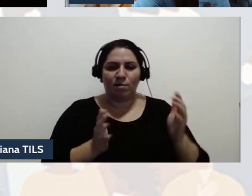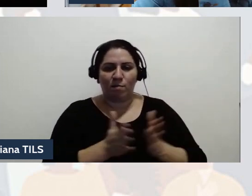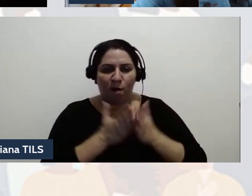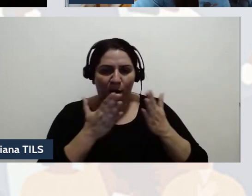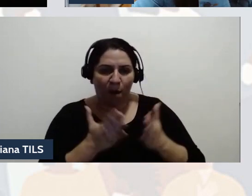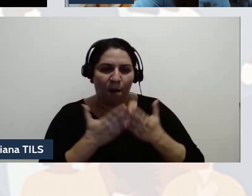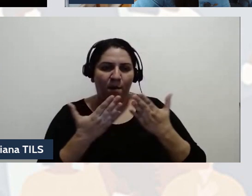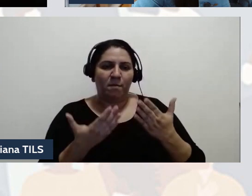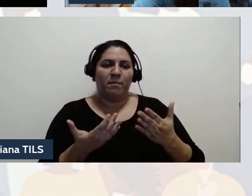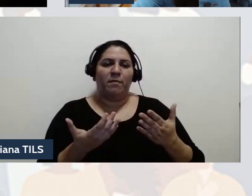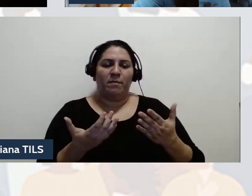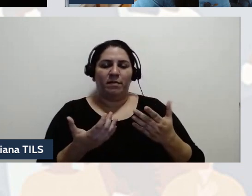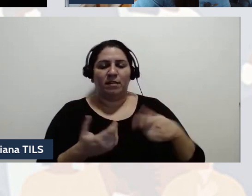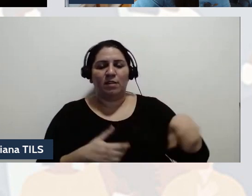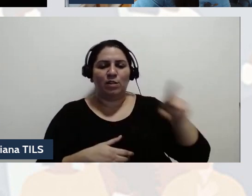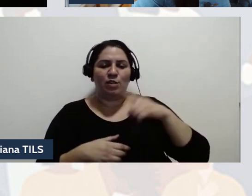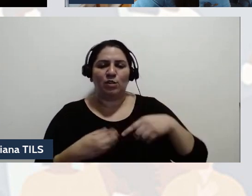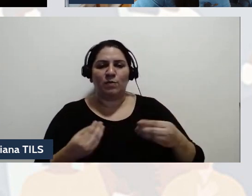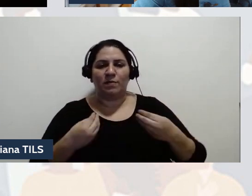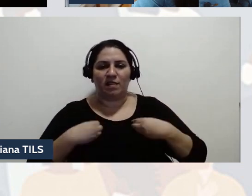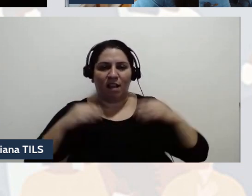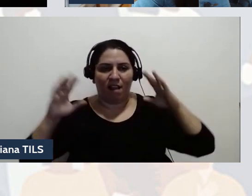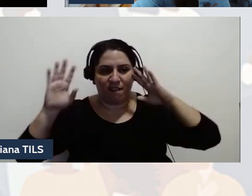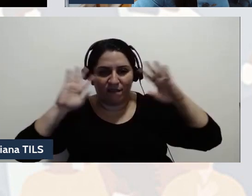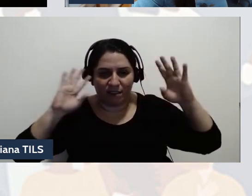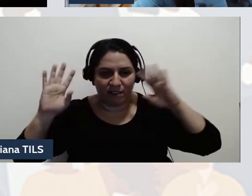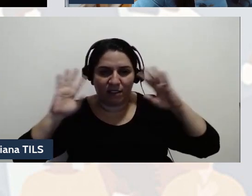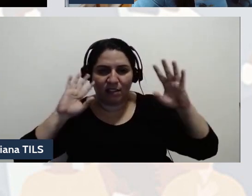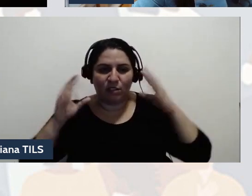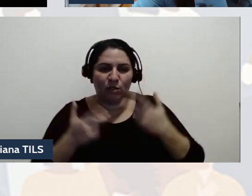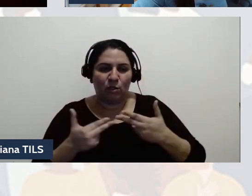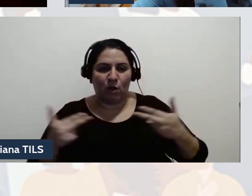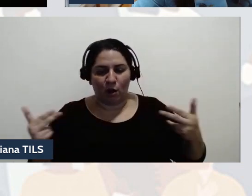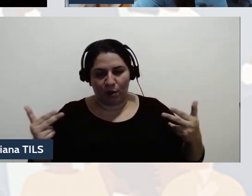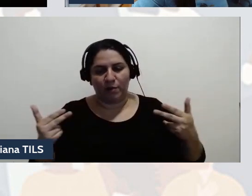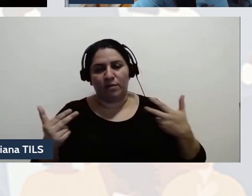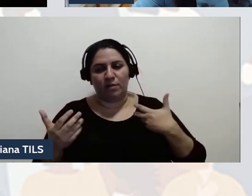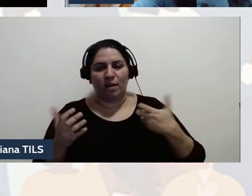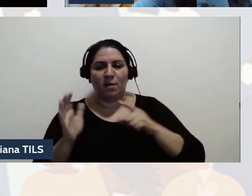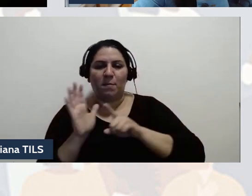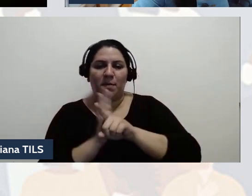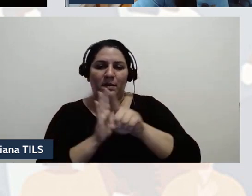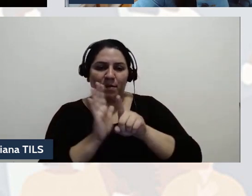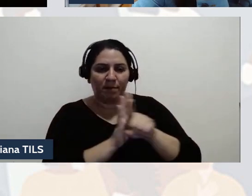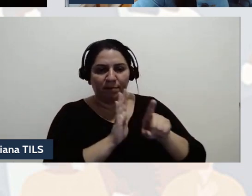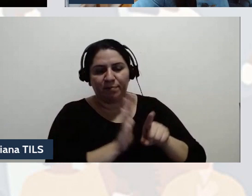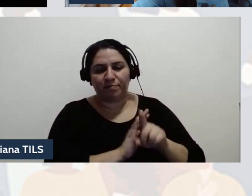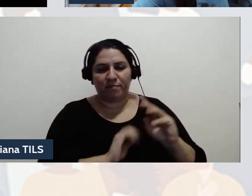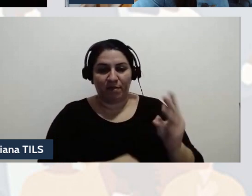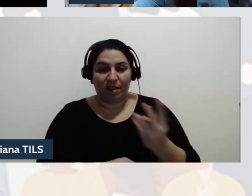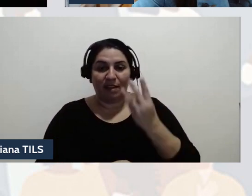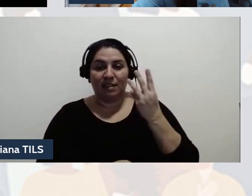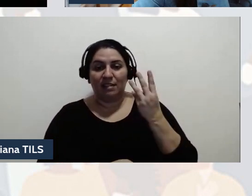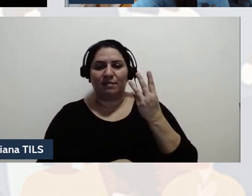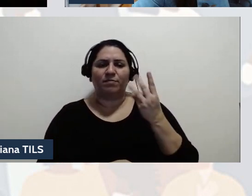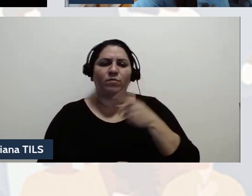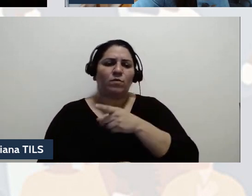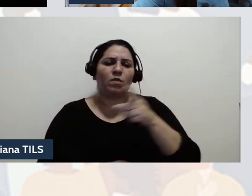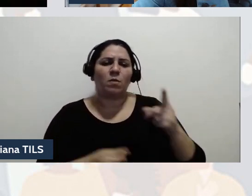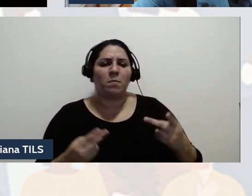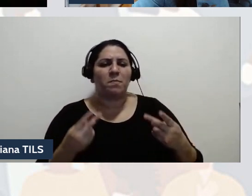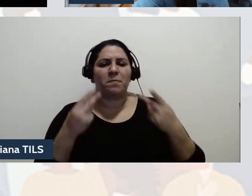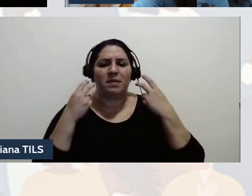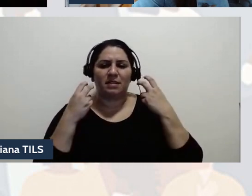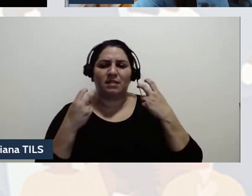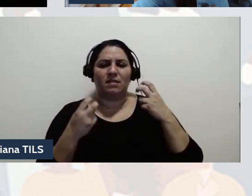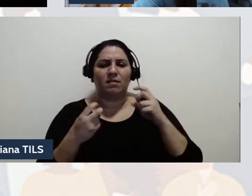Aí as reflexões que eu gostaria de perguntar para vocês, 3 daí, como vocês percebem